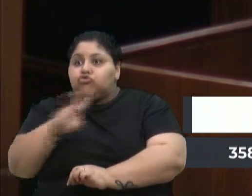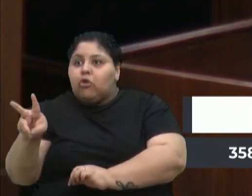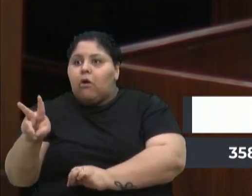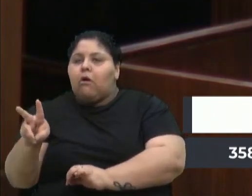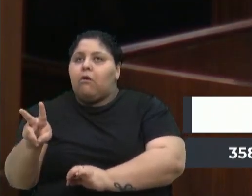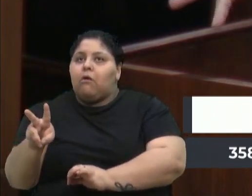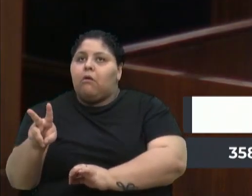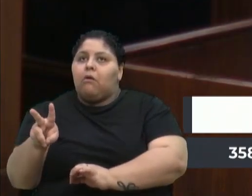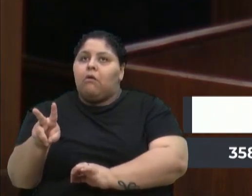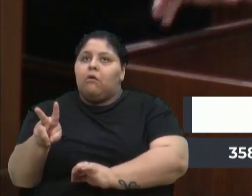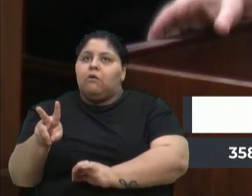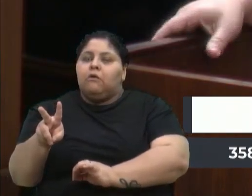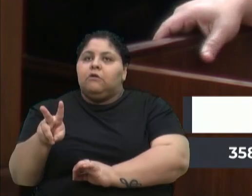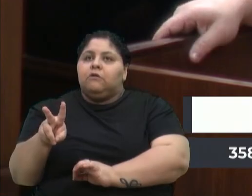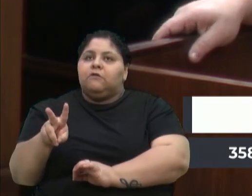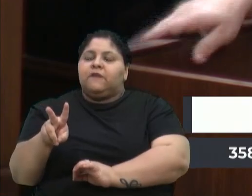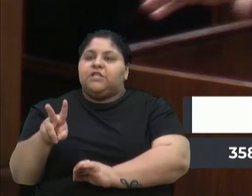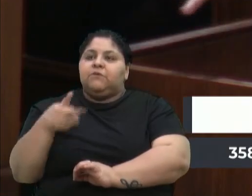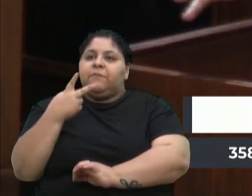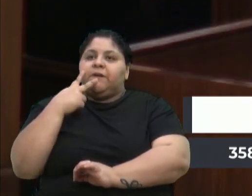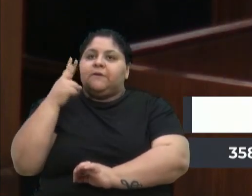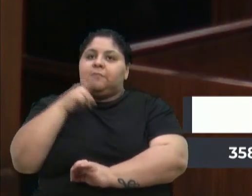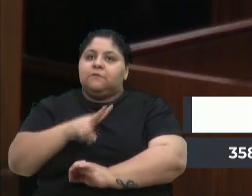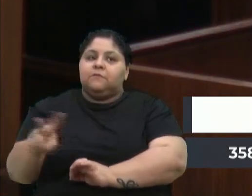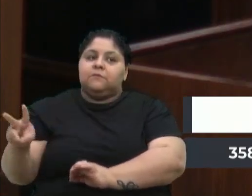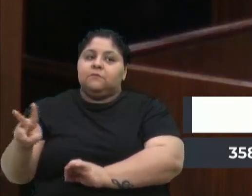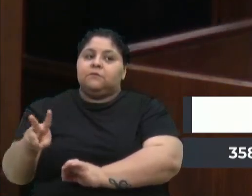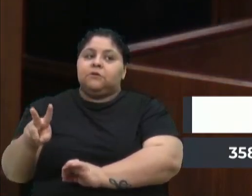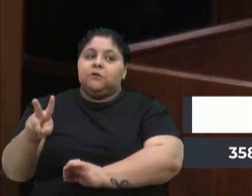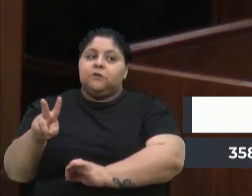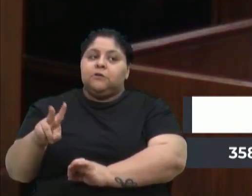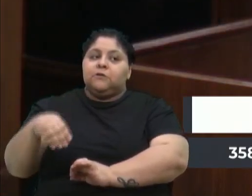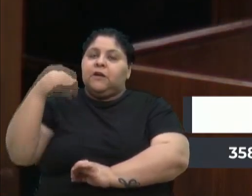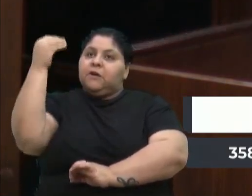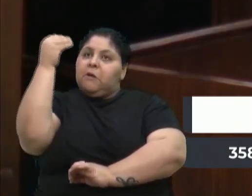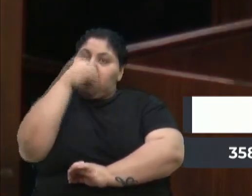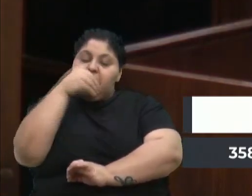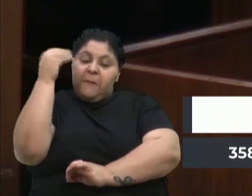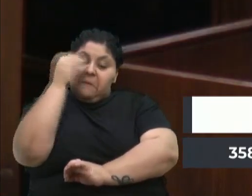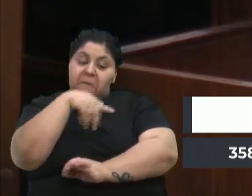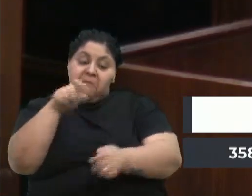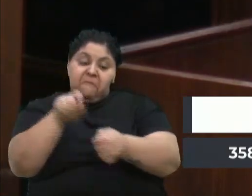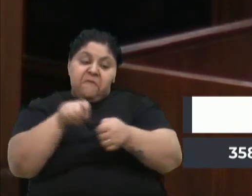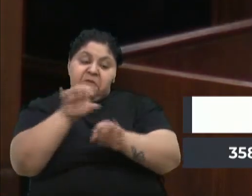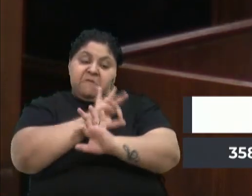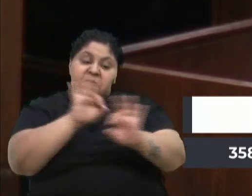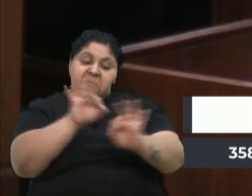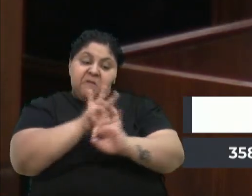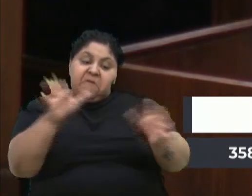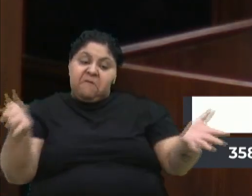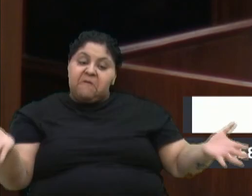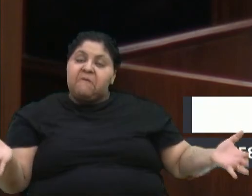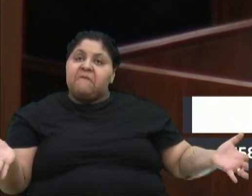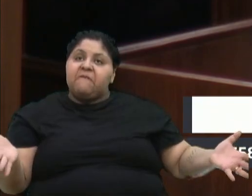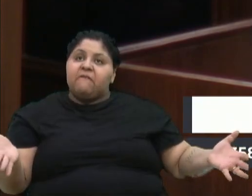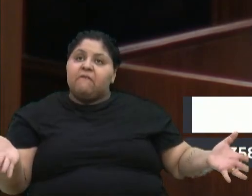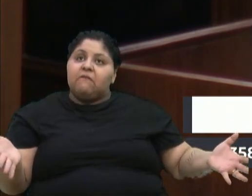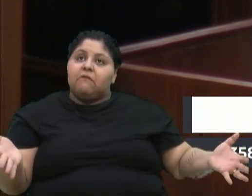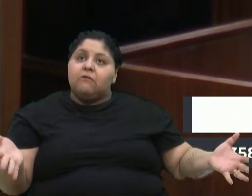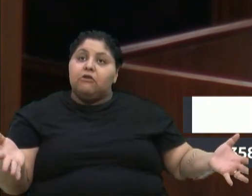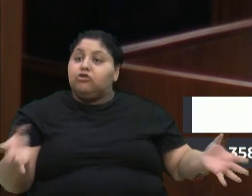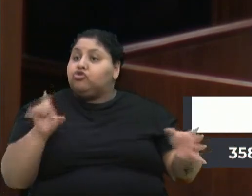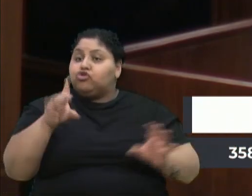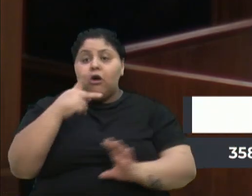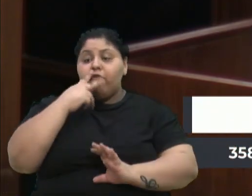é o vadio ocioso. É aquele vadio agitado, ele corre para tudo que é lado, aí ele não sabe o que fazer, sabe o que ele faz?